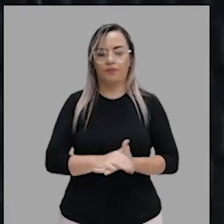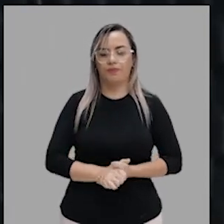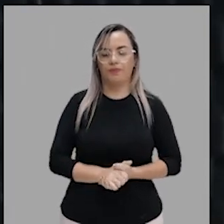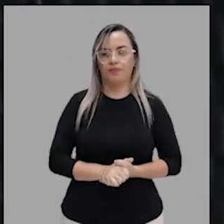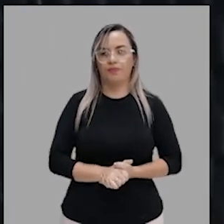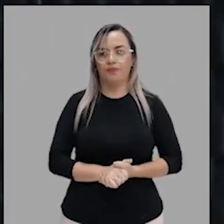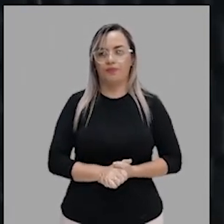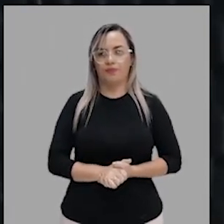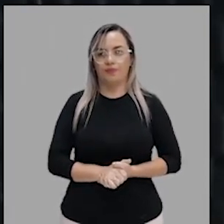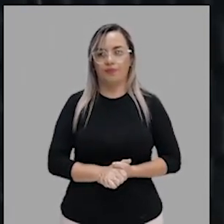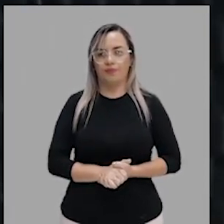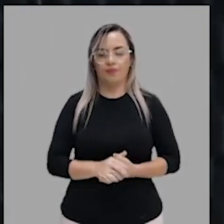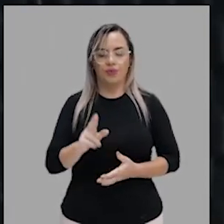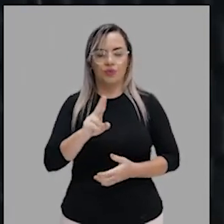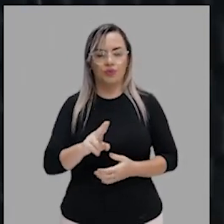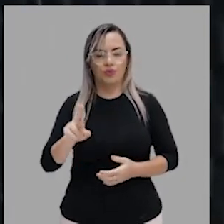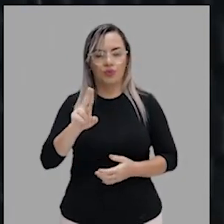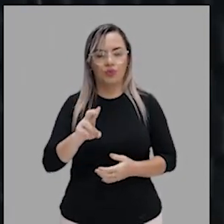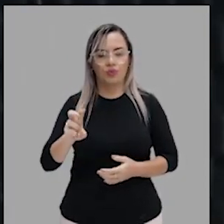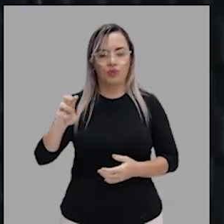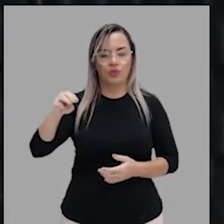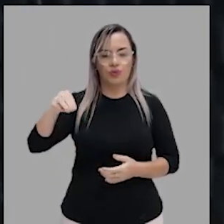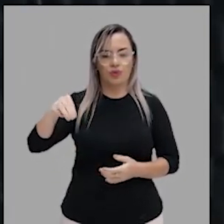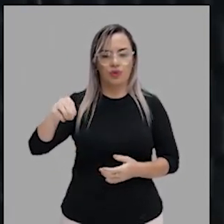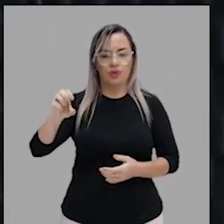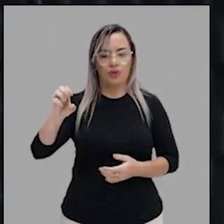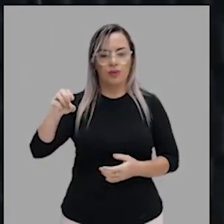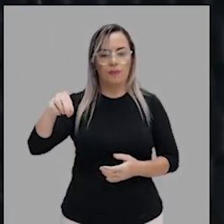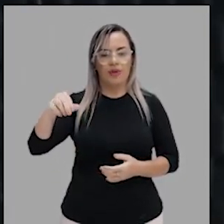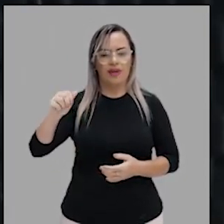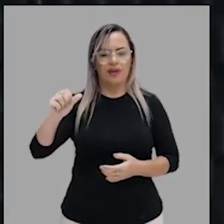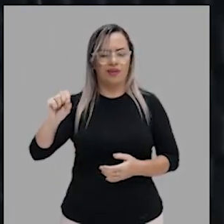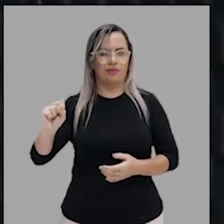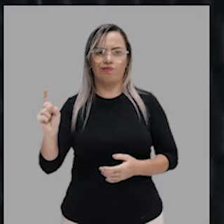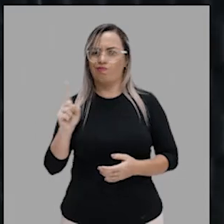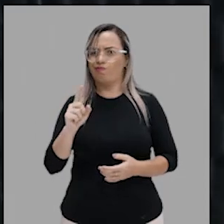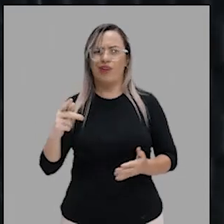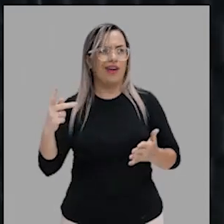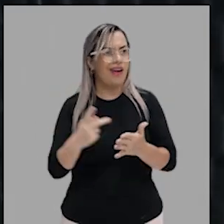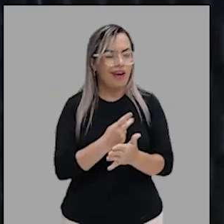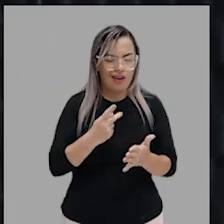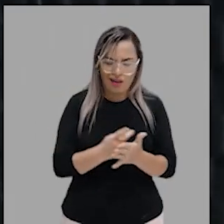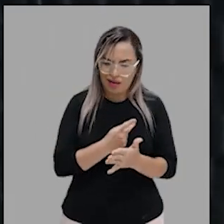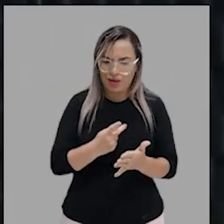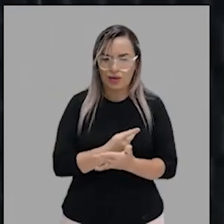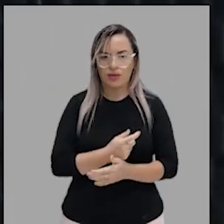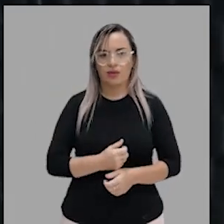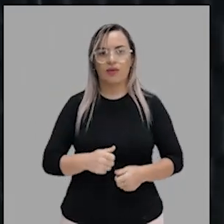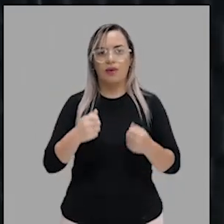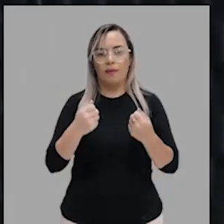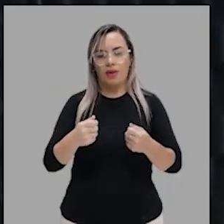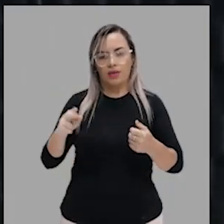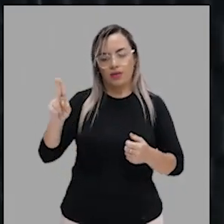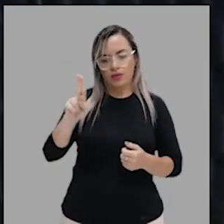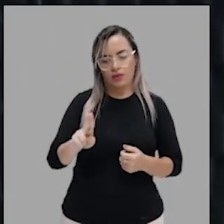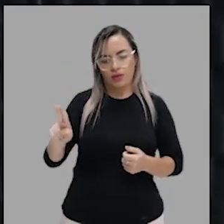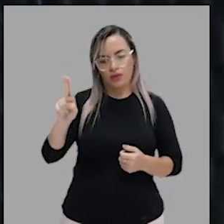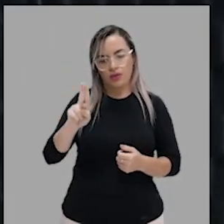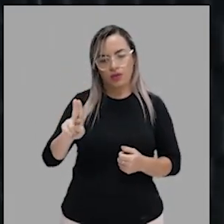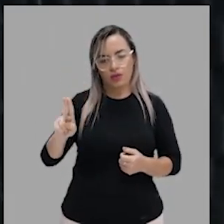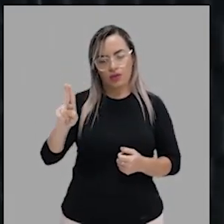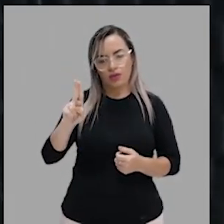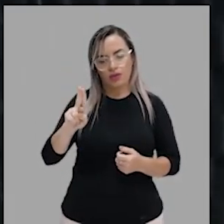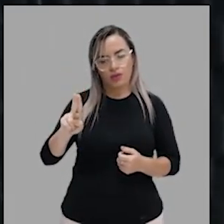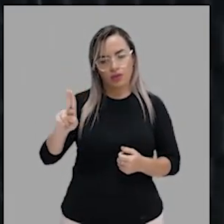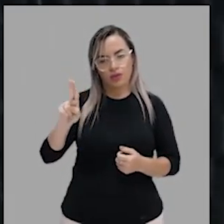menos talentosa. Está errado, é menos. Sempre menos. A mesma coisa com meio. Meio advérbio não